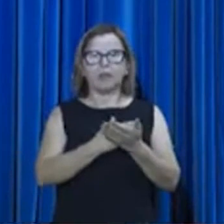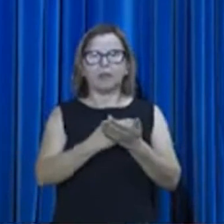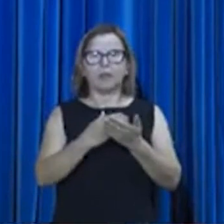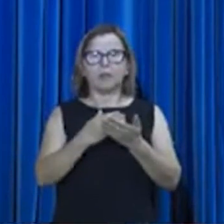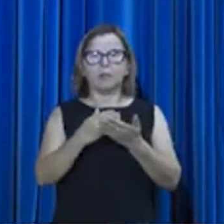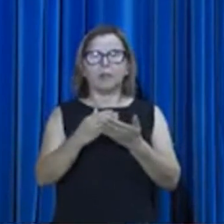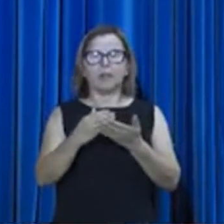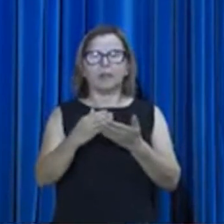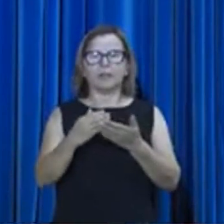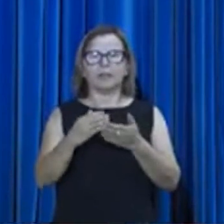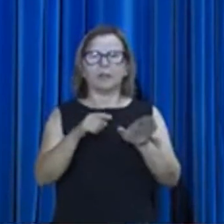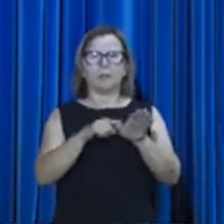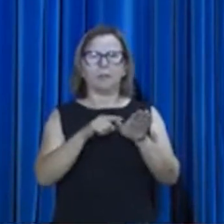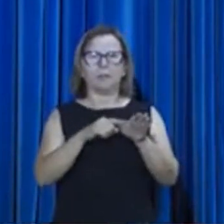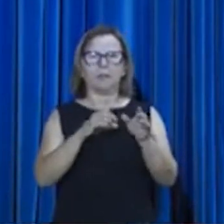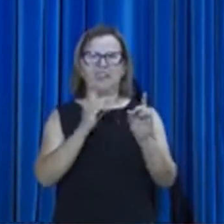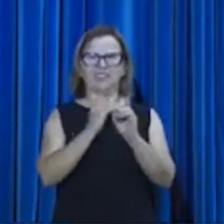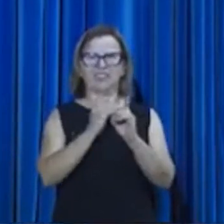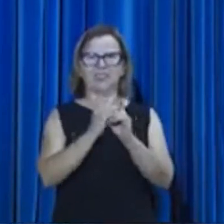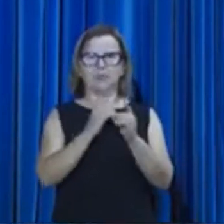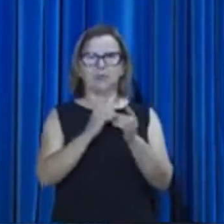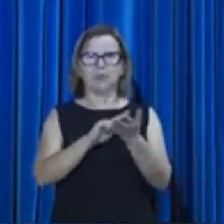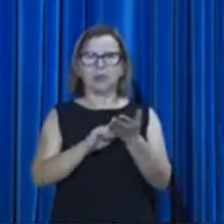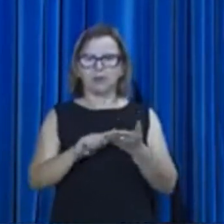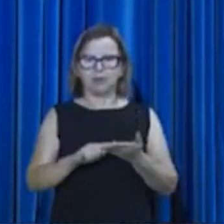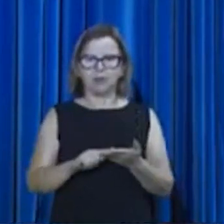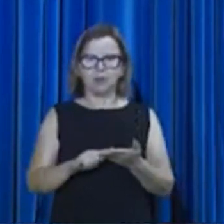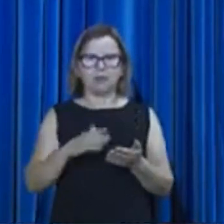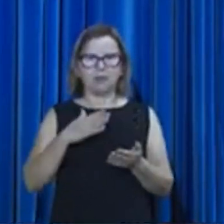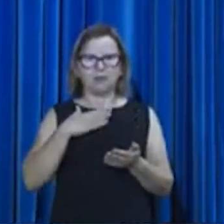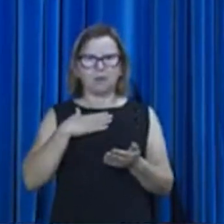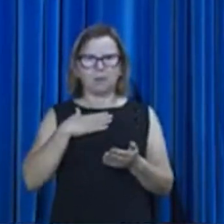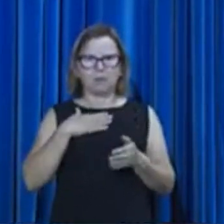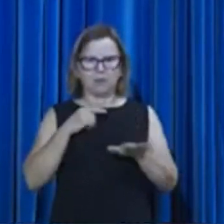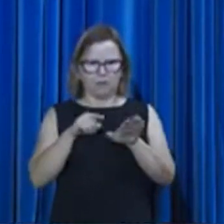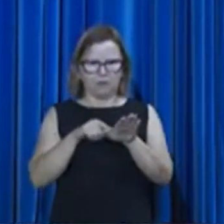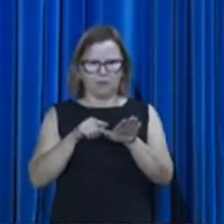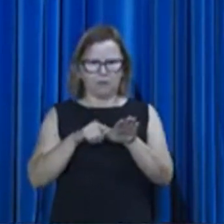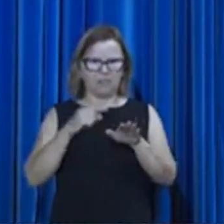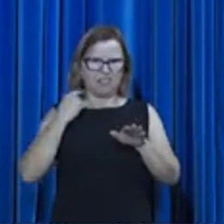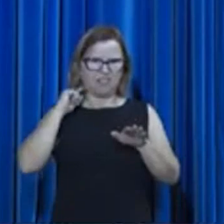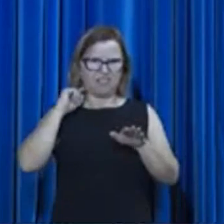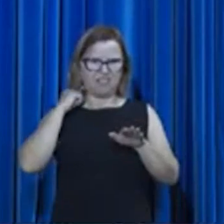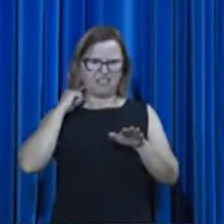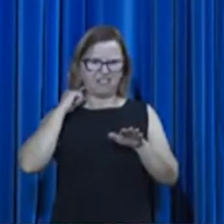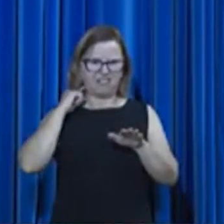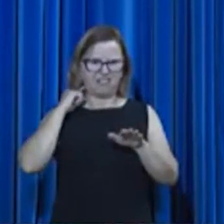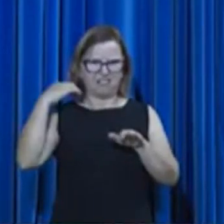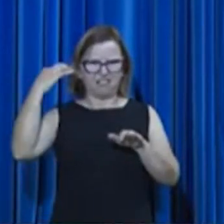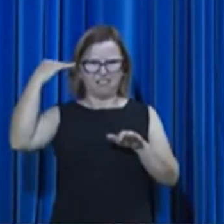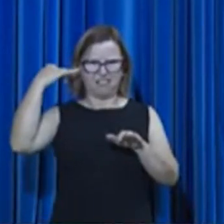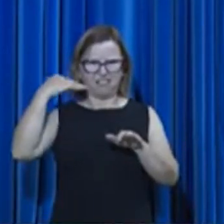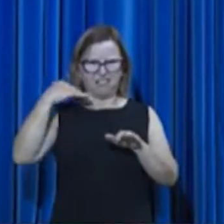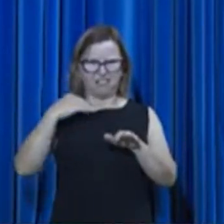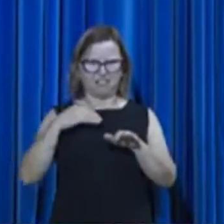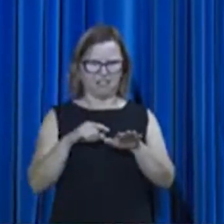dos discípulos. O meu pé empoeirado, melado com suor,